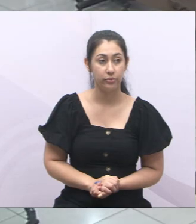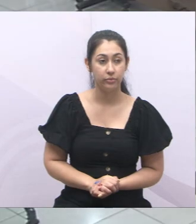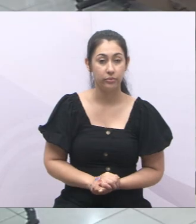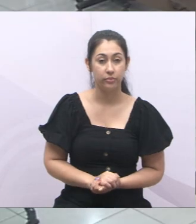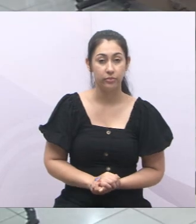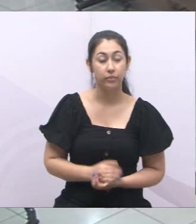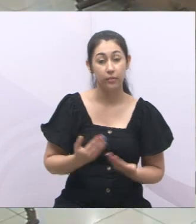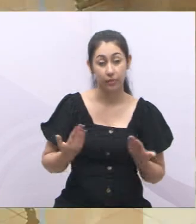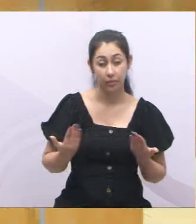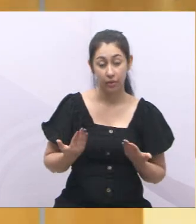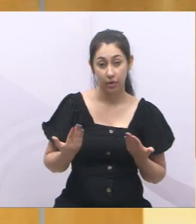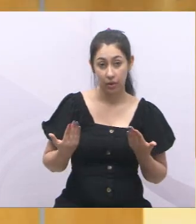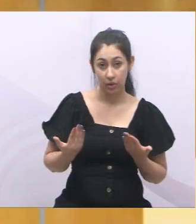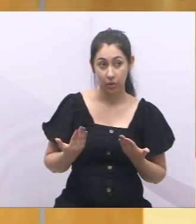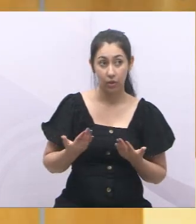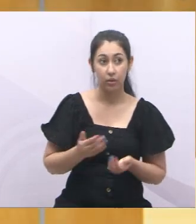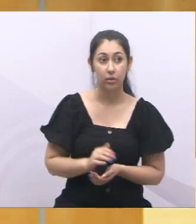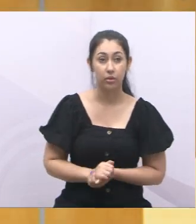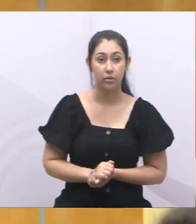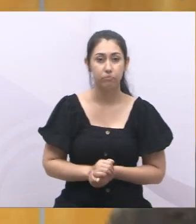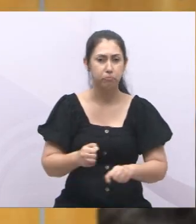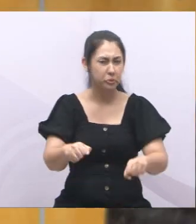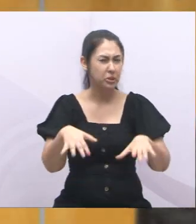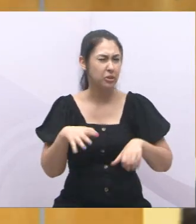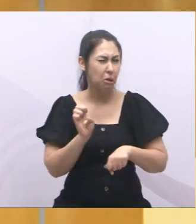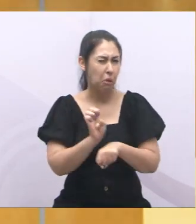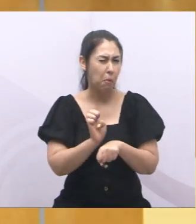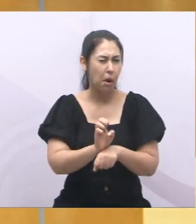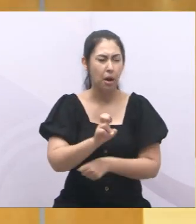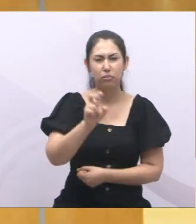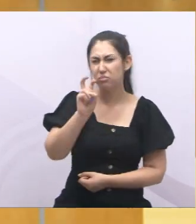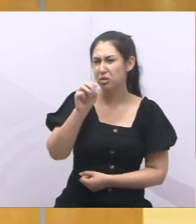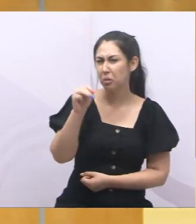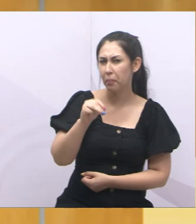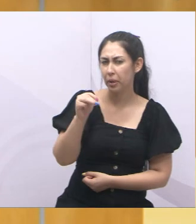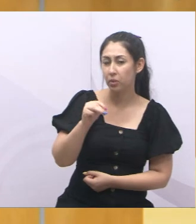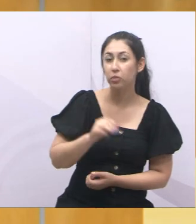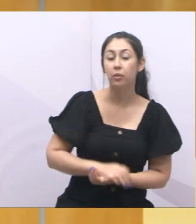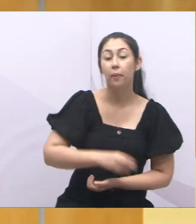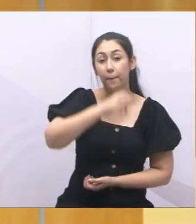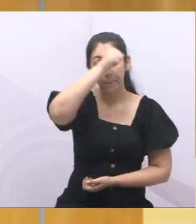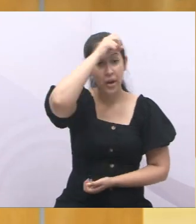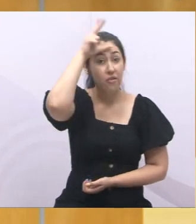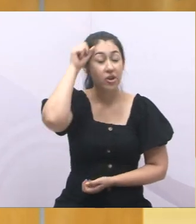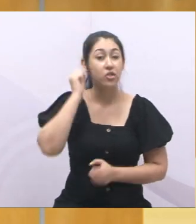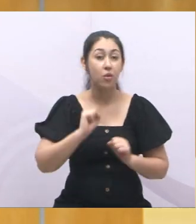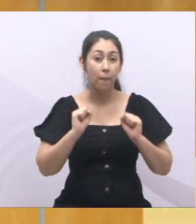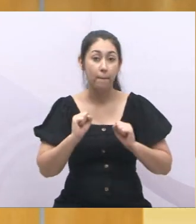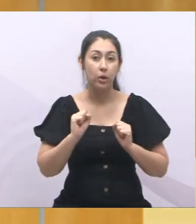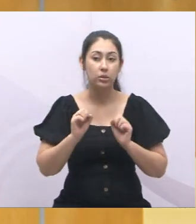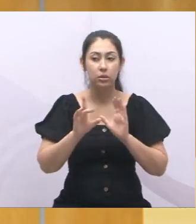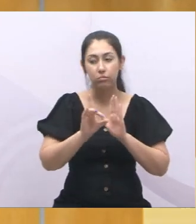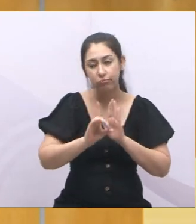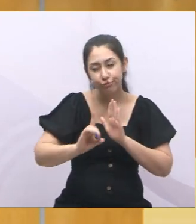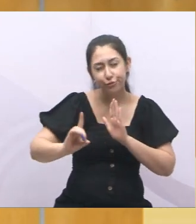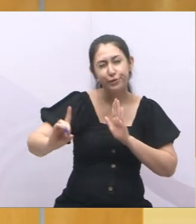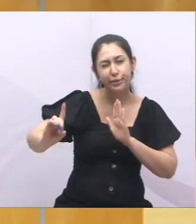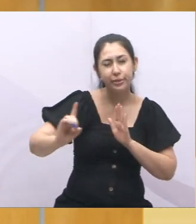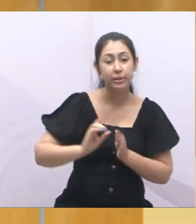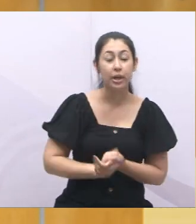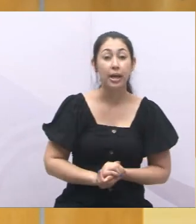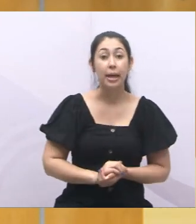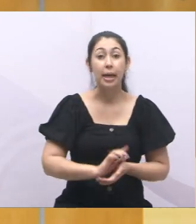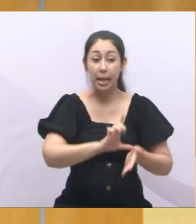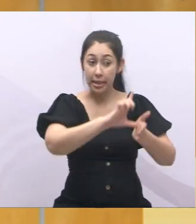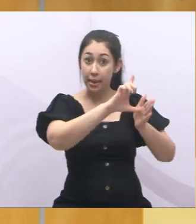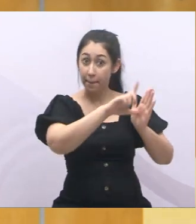Senhoras e senhores, então a sessão será suspensa por 5 minutos para que o prefeito possa se retirar. Em seguida, o presidente